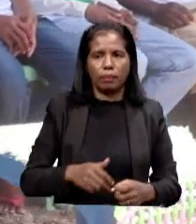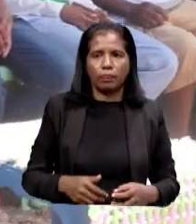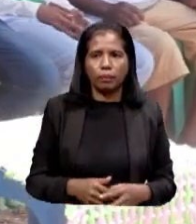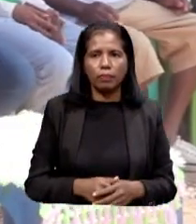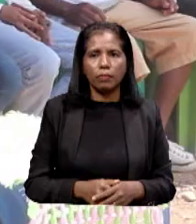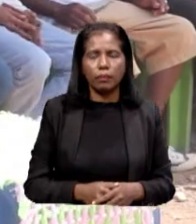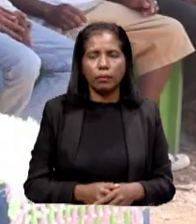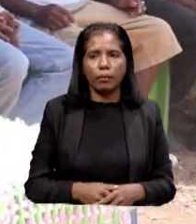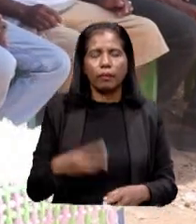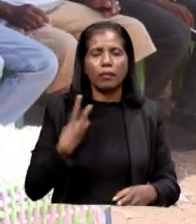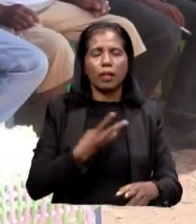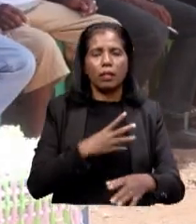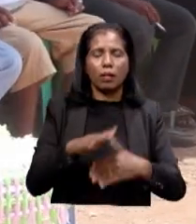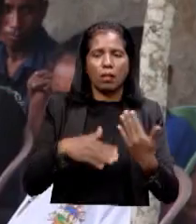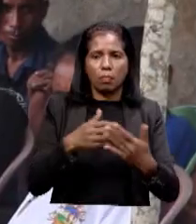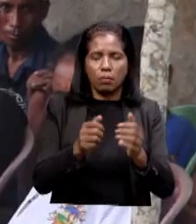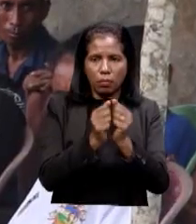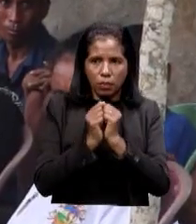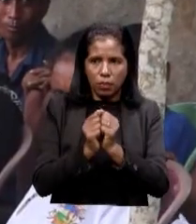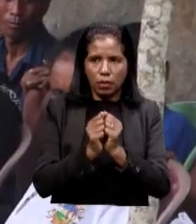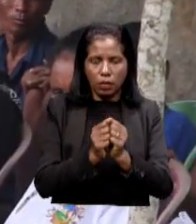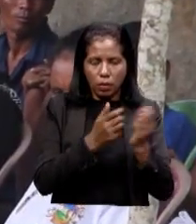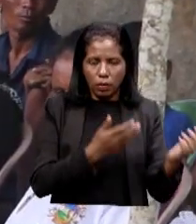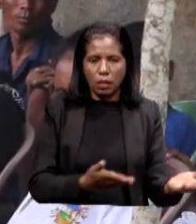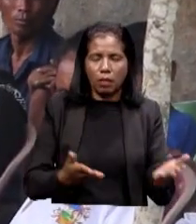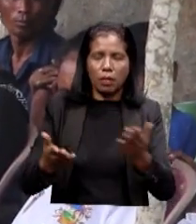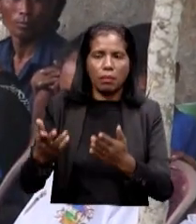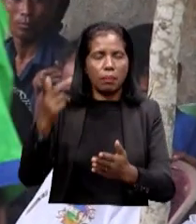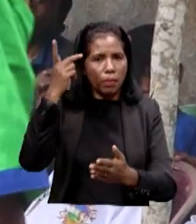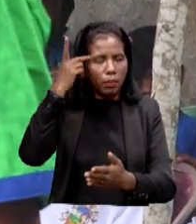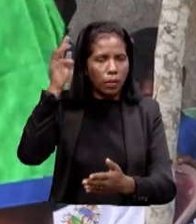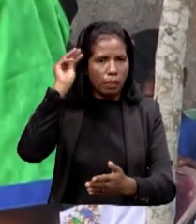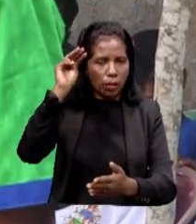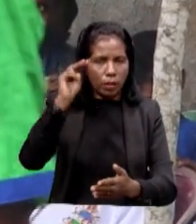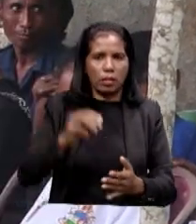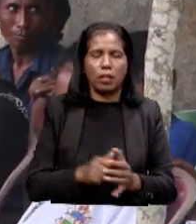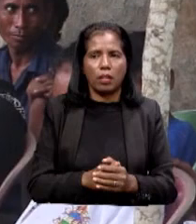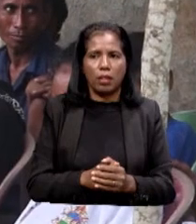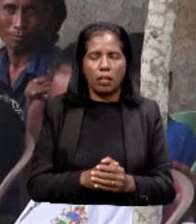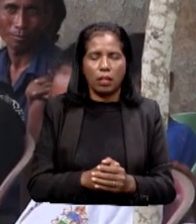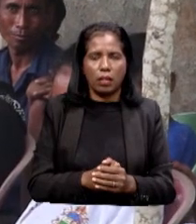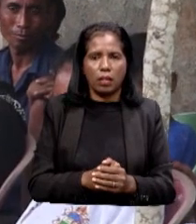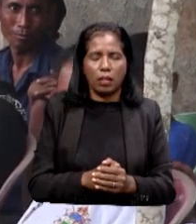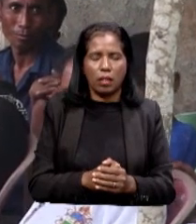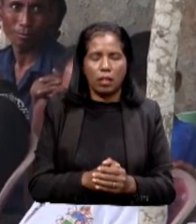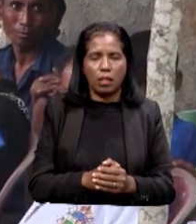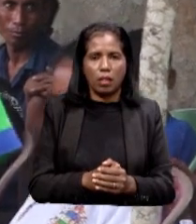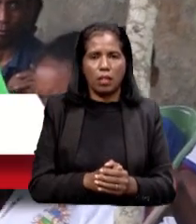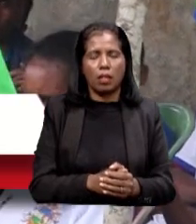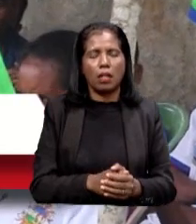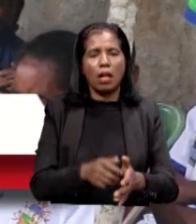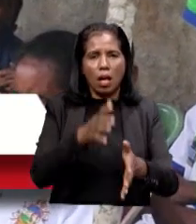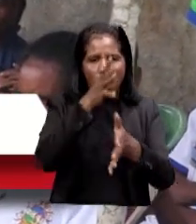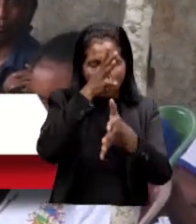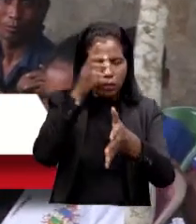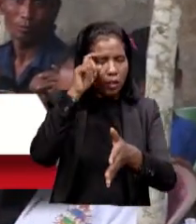ser Hamutuk, Gloria Bonana, ba primeiro ministro. Abonana, é uma manatudo, mas